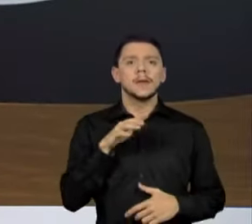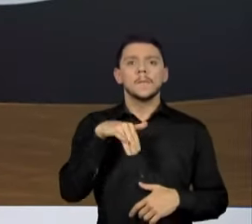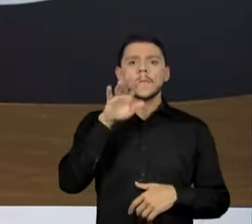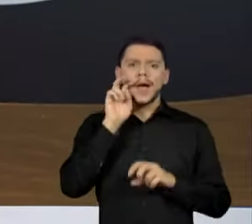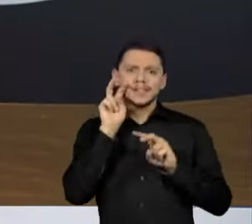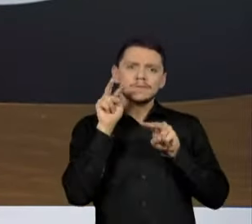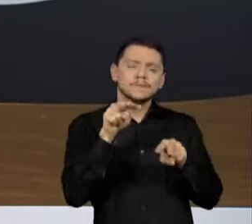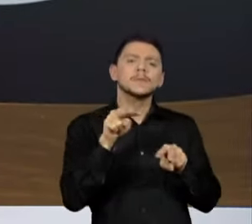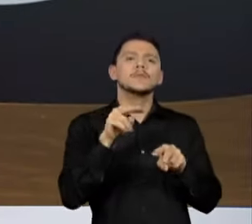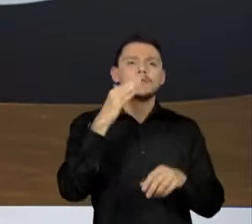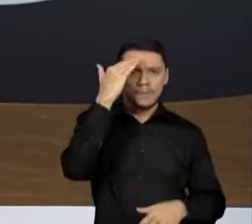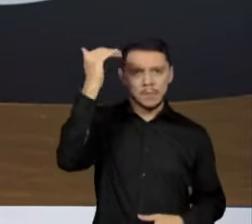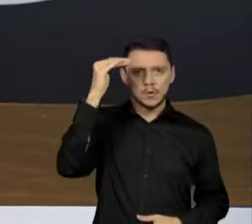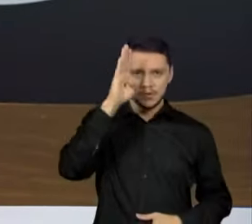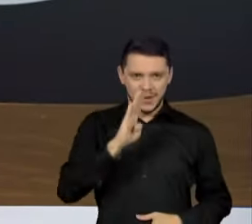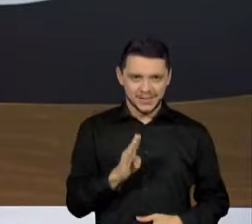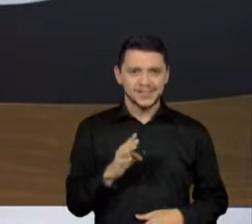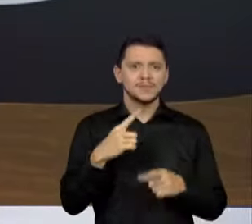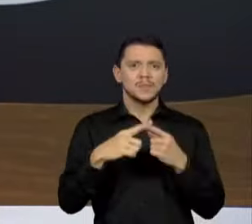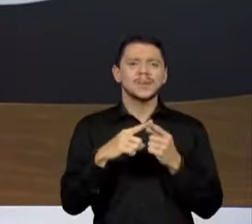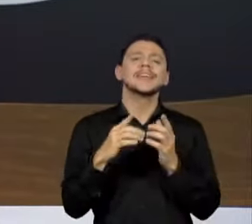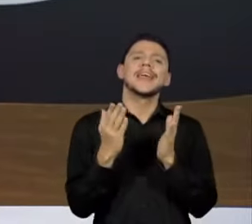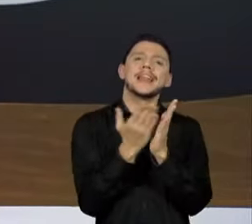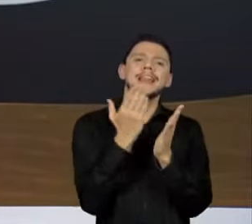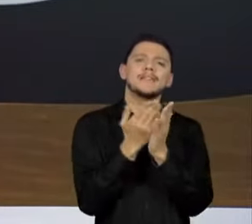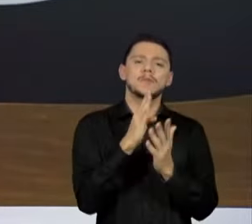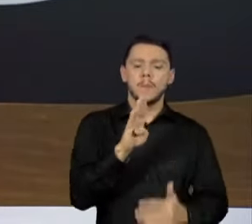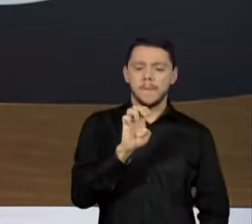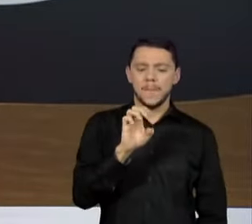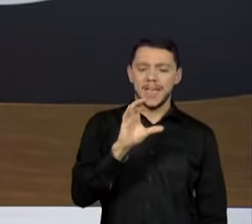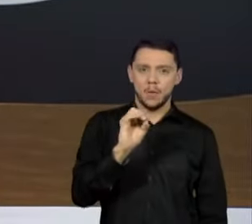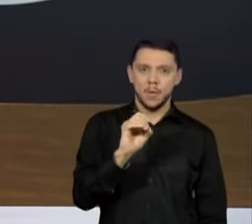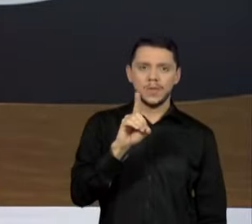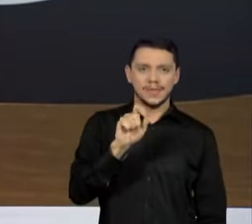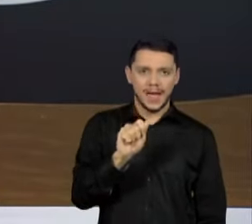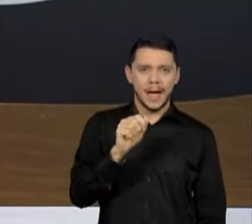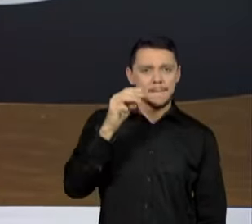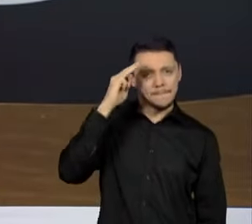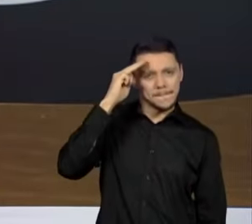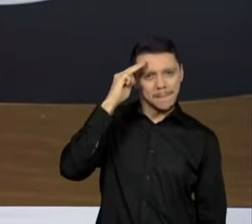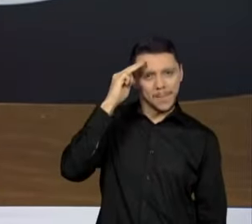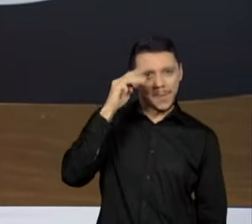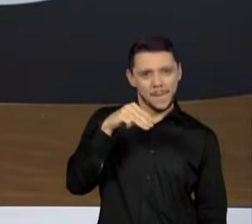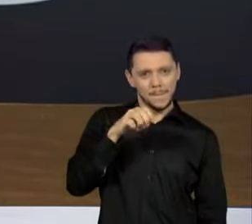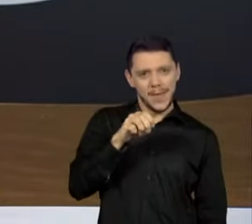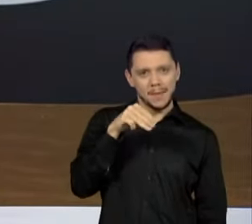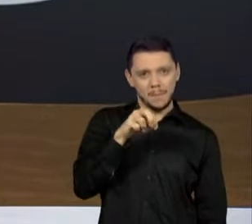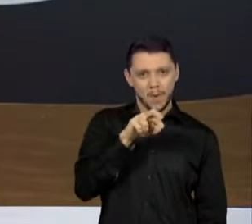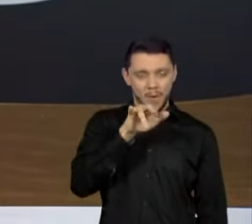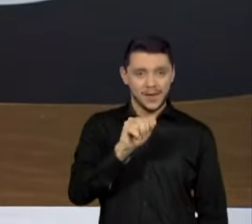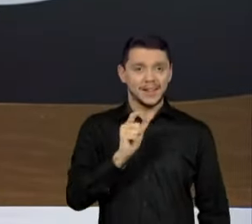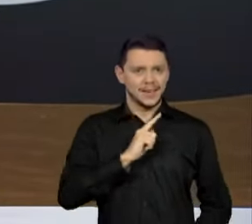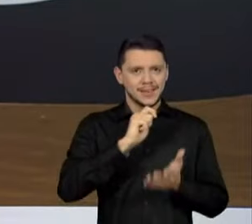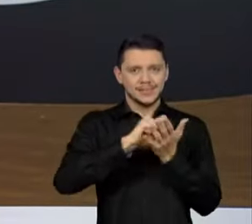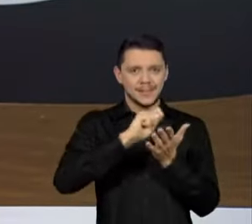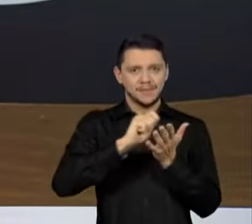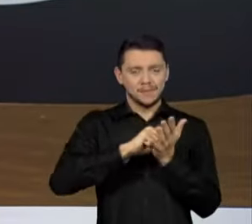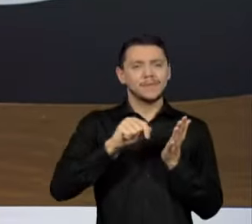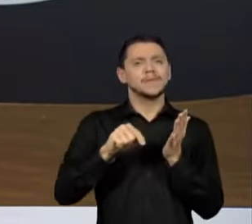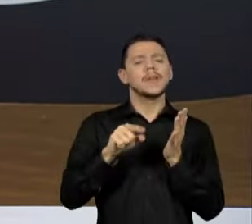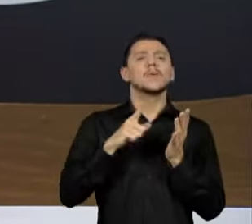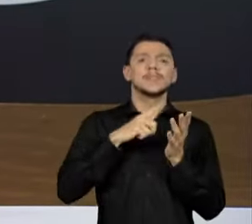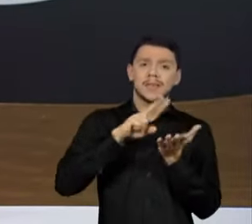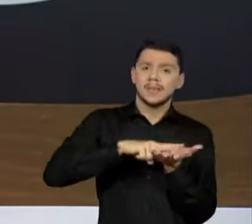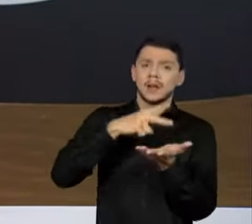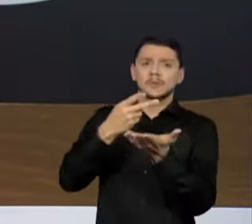livro Becos da Memória ter sido publicado em francês. Não é perverso que a validação de um escritor brasileiro, de uma escritora negra